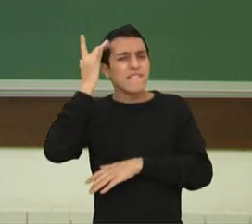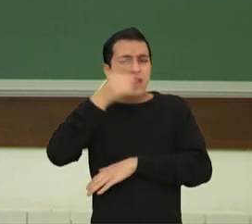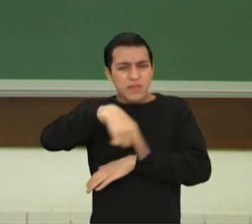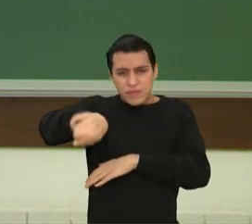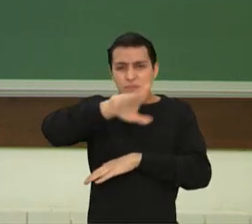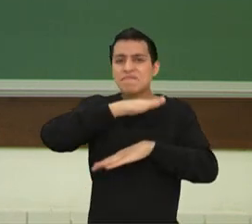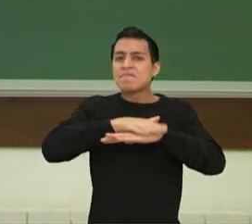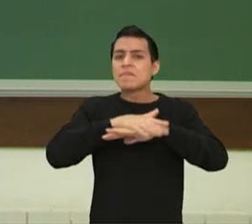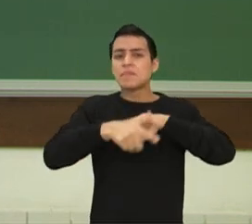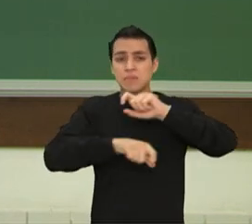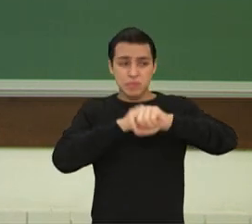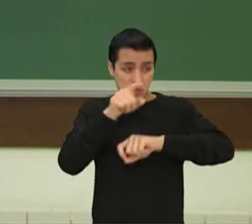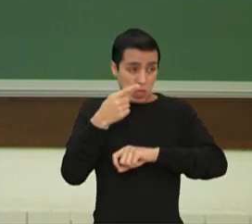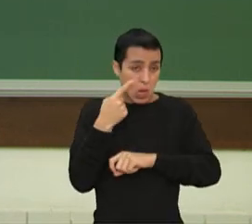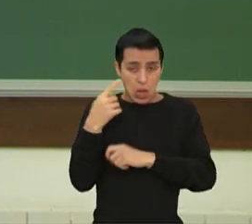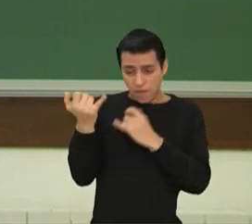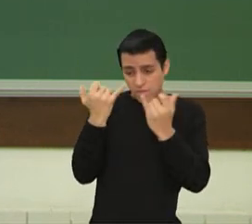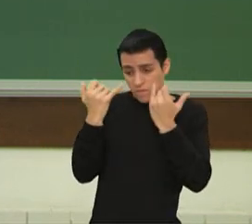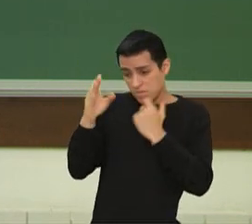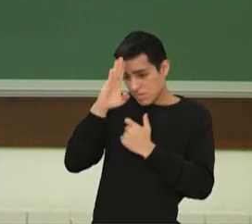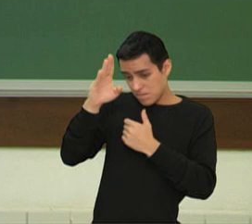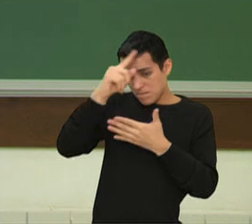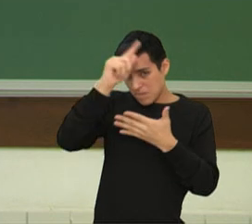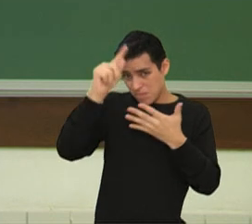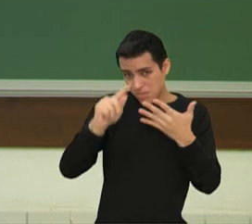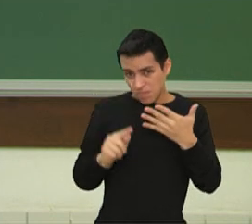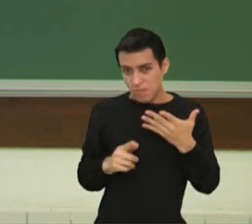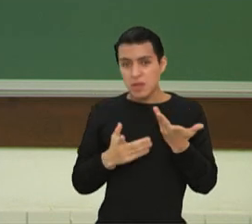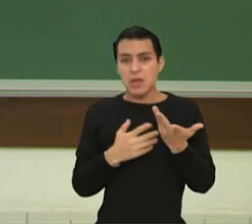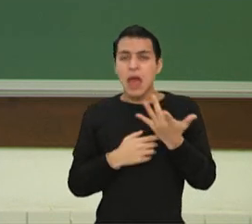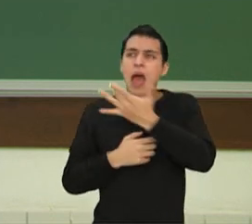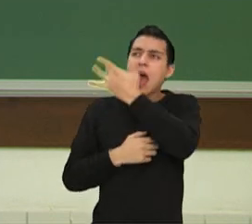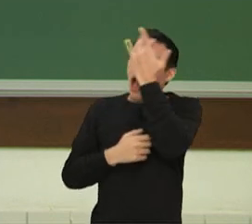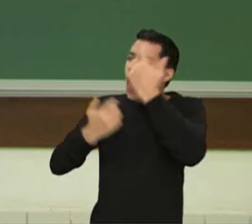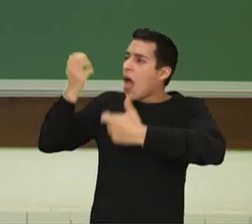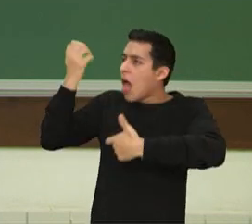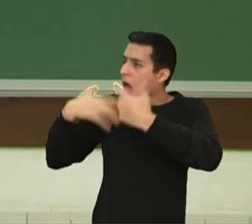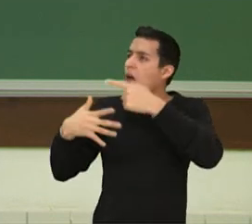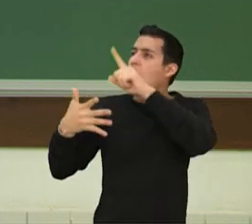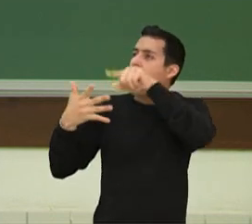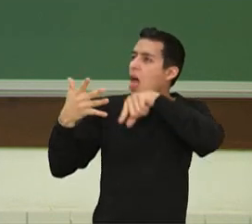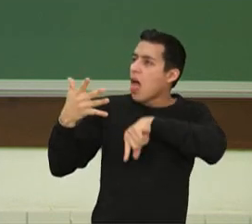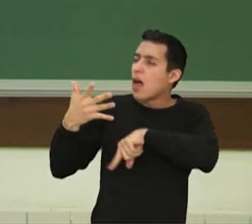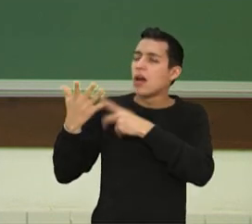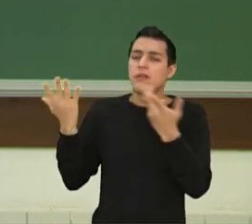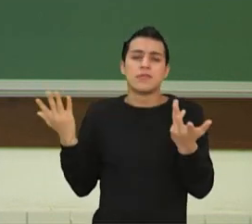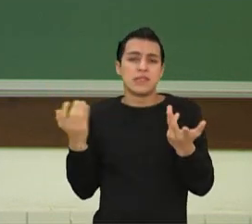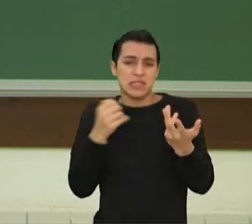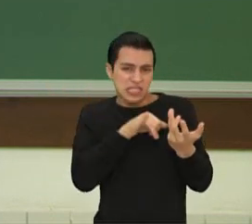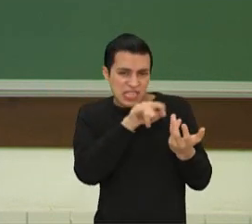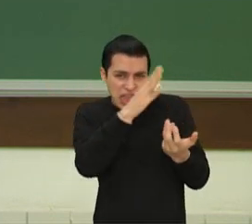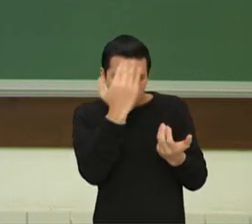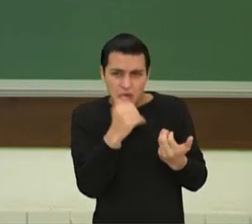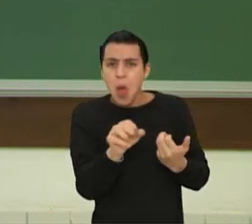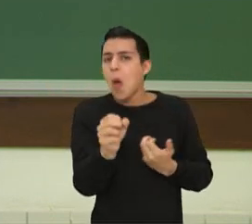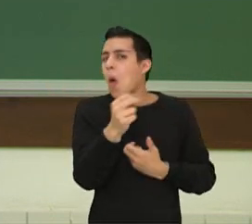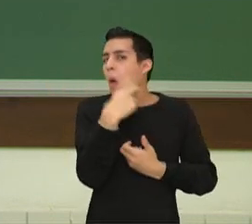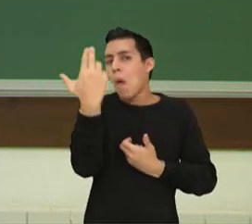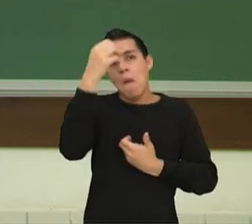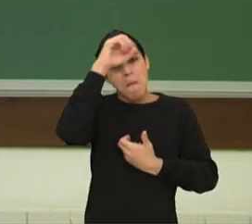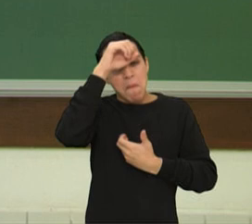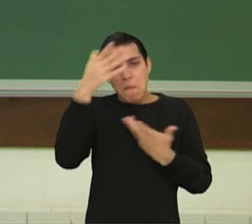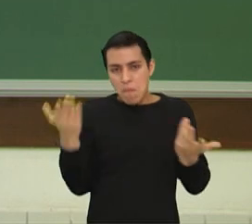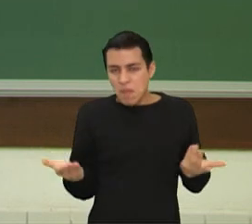você colocar informações principais e a pessoa dizer a respeito daquela alternativa, se ela sabe ou não